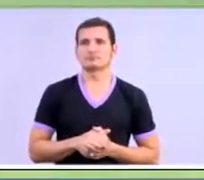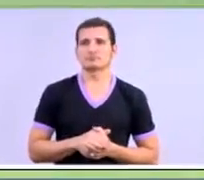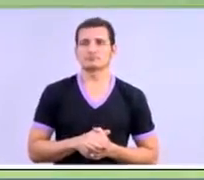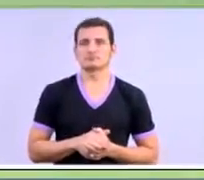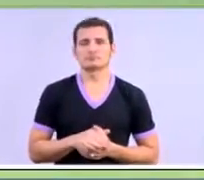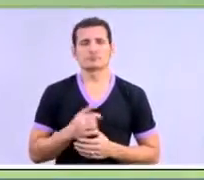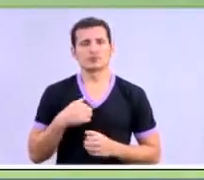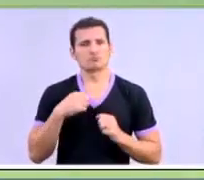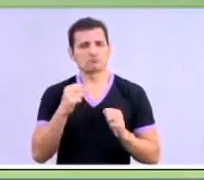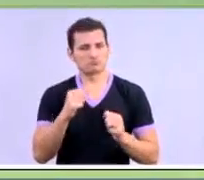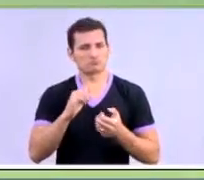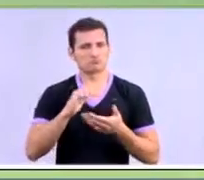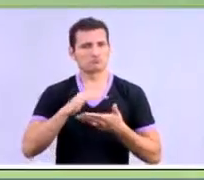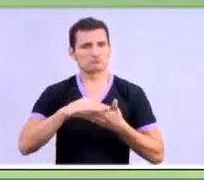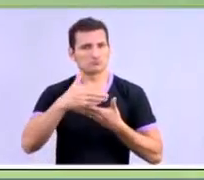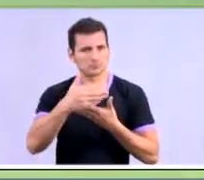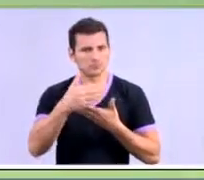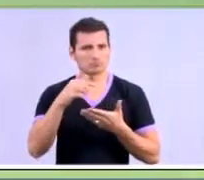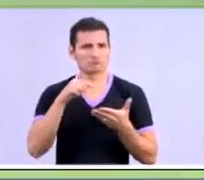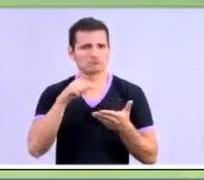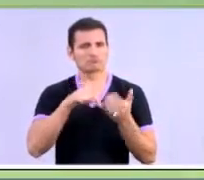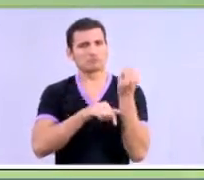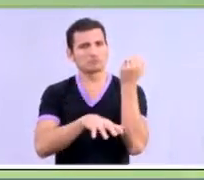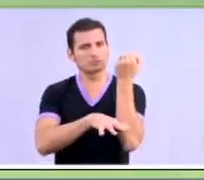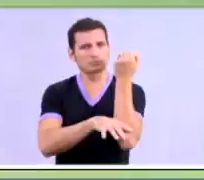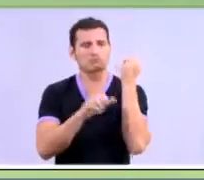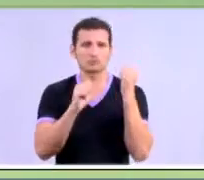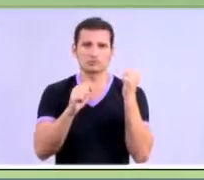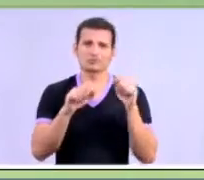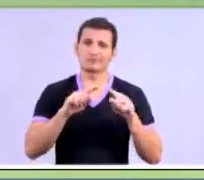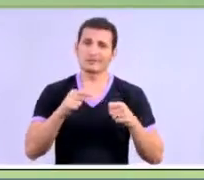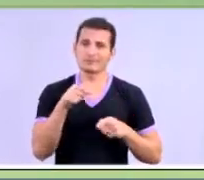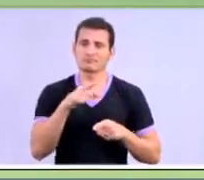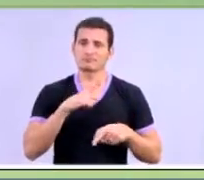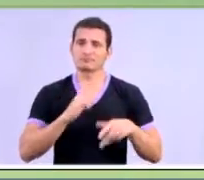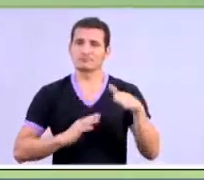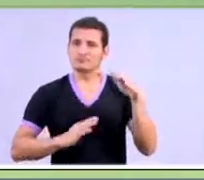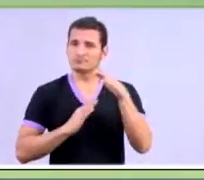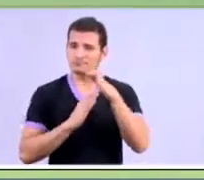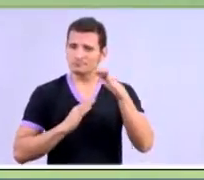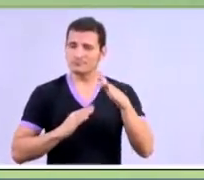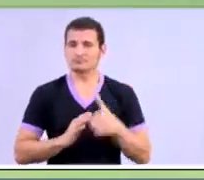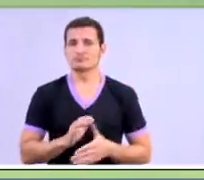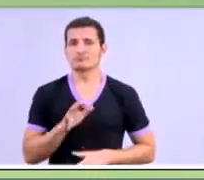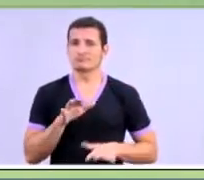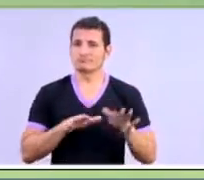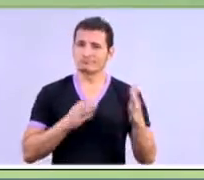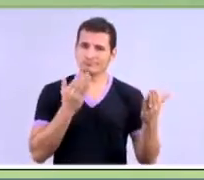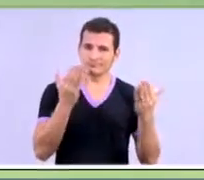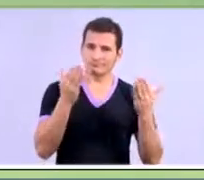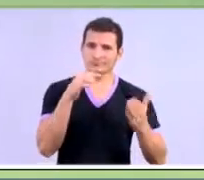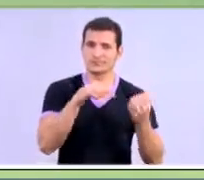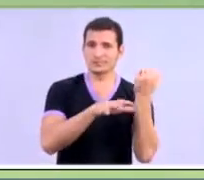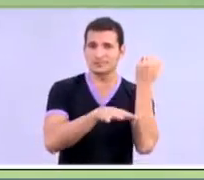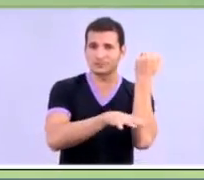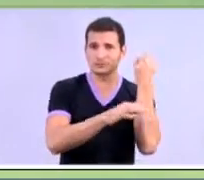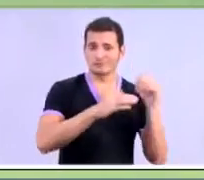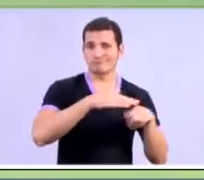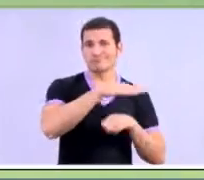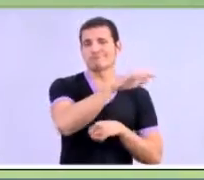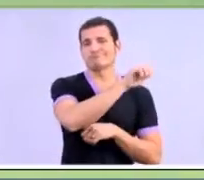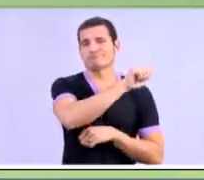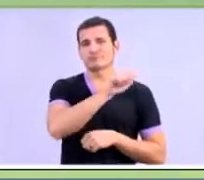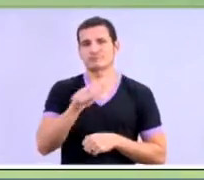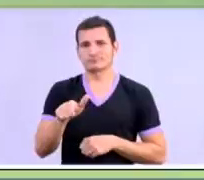usar meu notebook como um servidor? Pode, só que ele vai ter suas limitações comparadas com um servidor mais potente, né? E